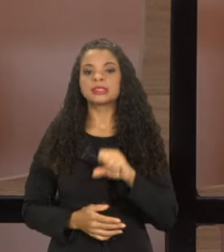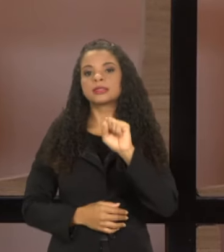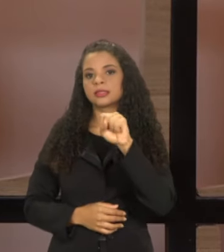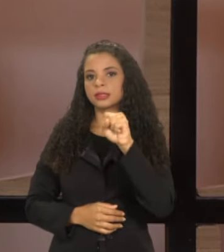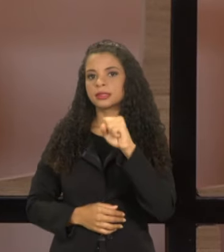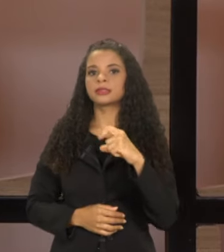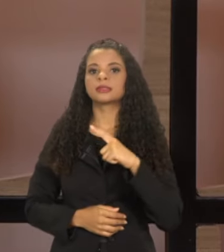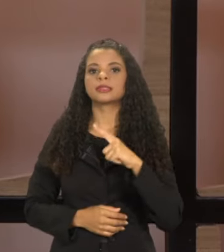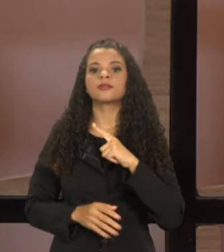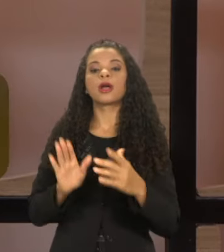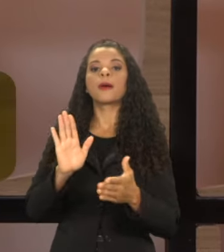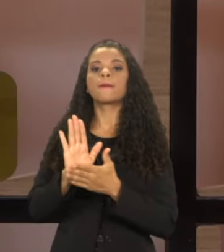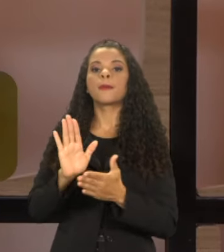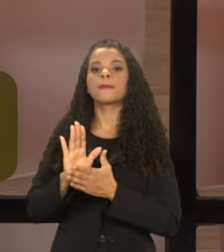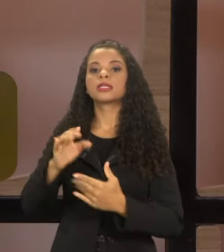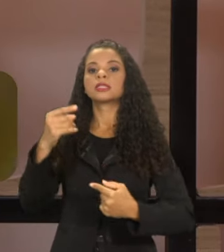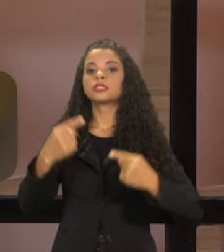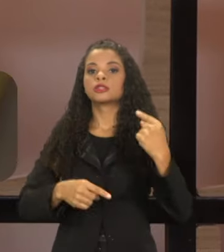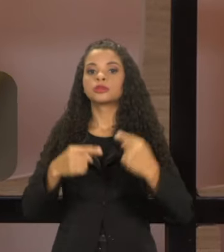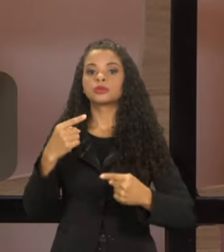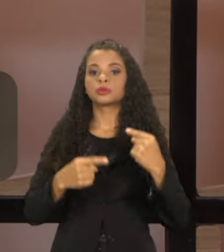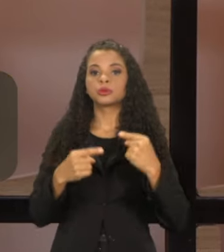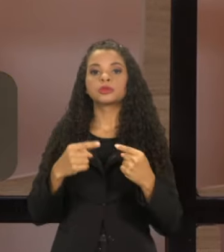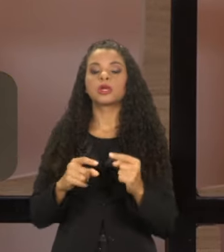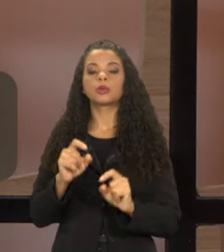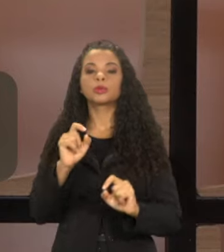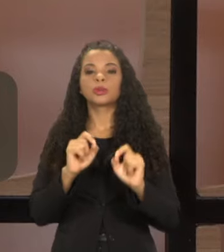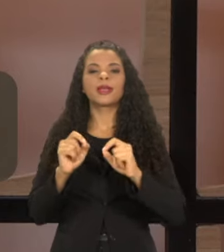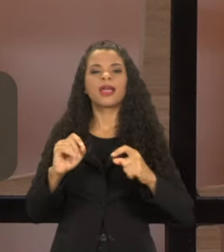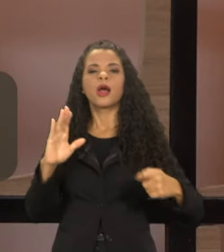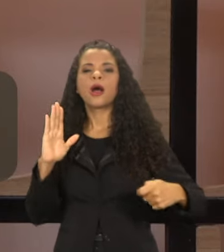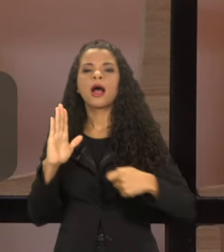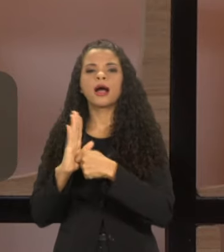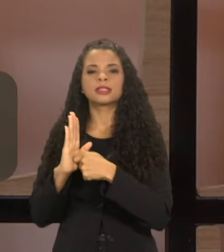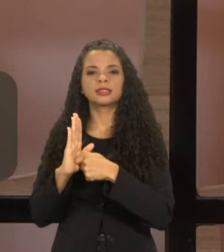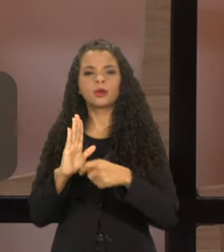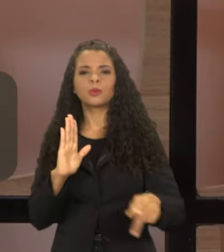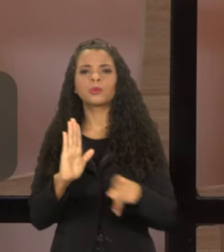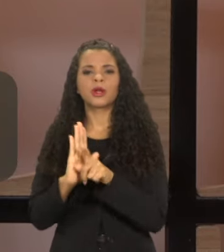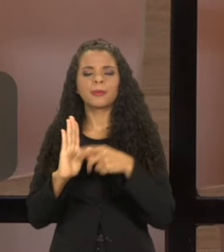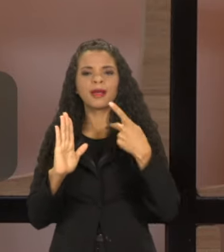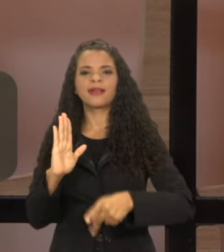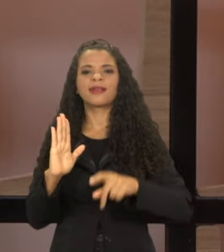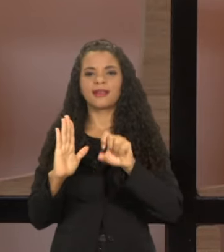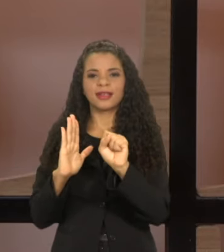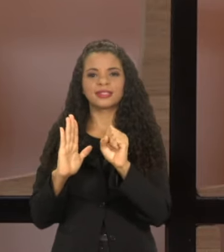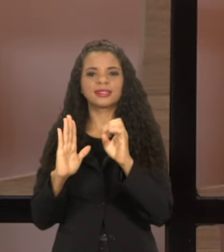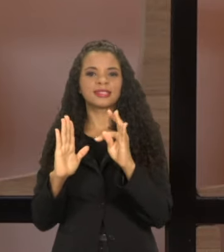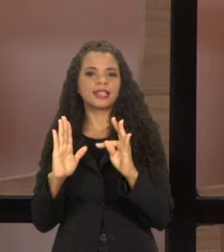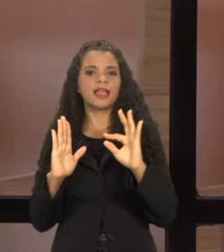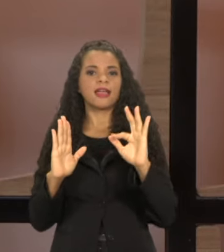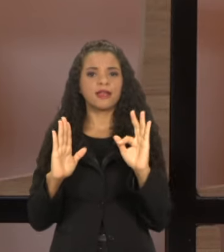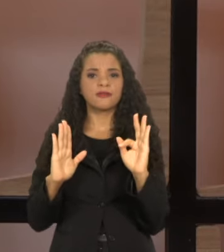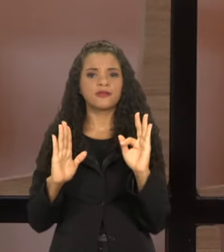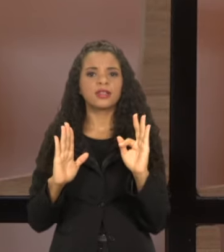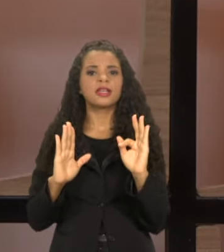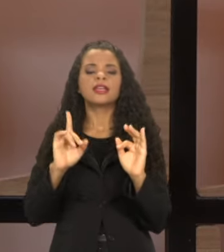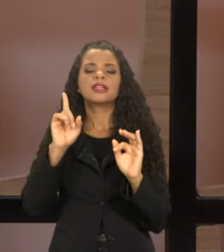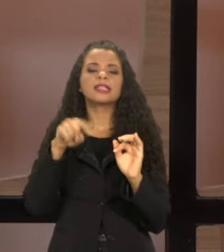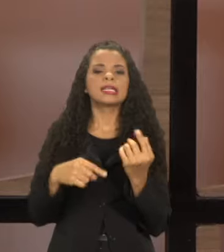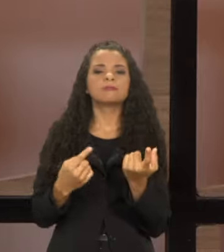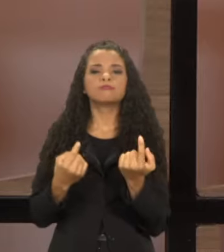uma arguição de descumprimento de preceito fundamental, um tipo de ação que só cabe aqui no Supremo. E é possível questionar leis que